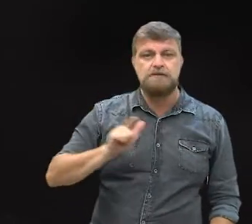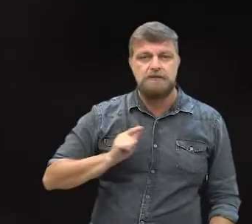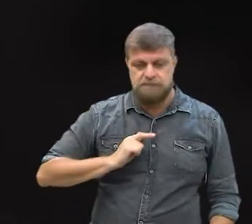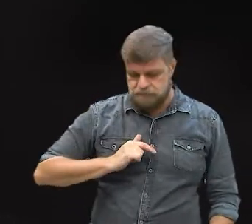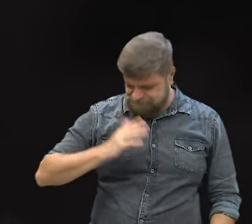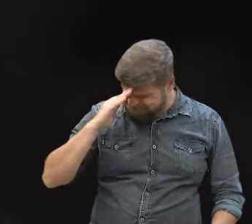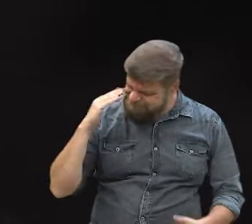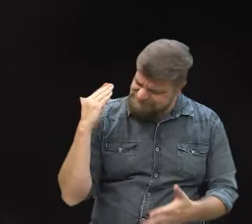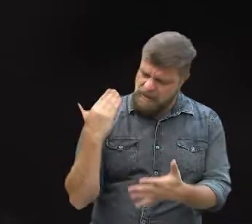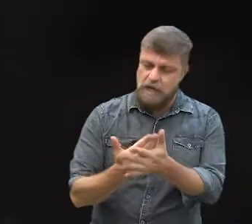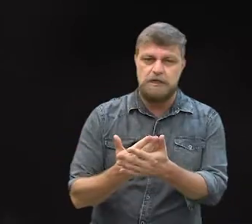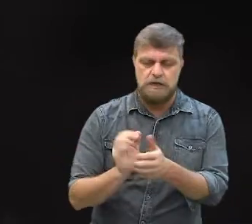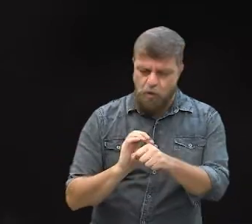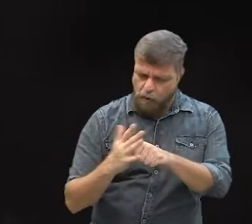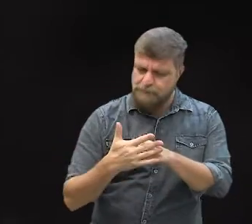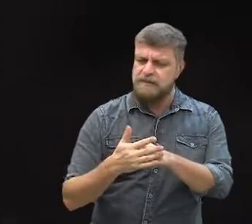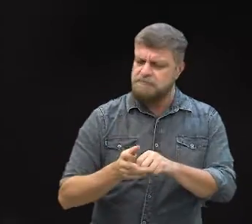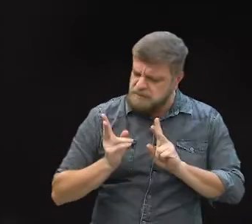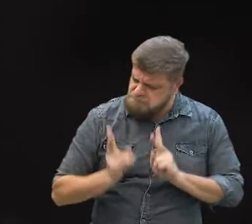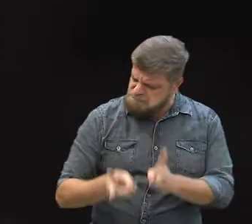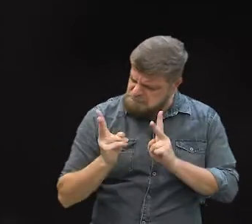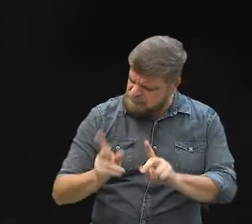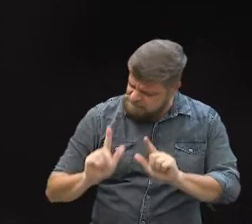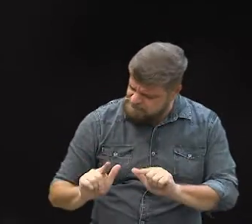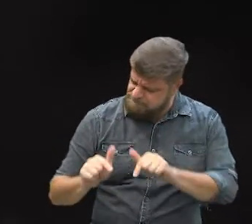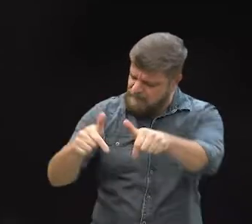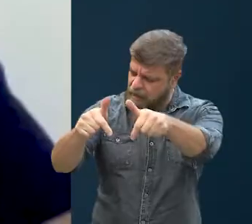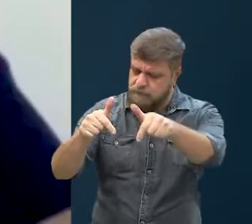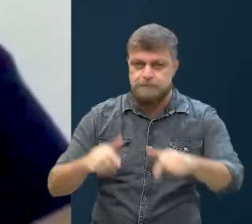vou apostar tudo e mesmo com pandemia eu estou investindo?